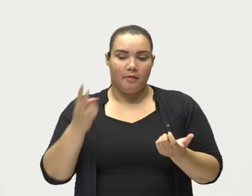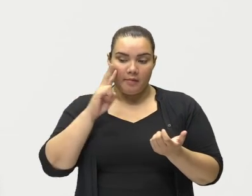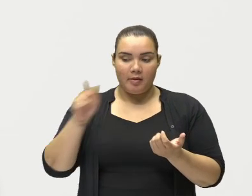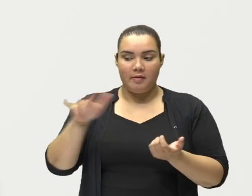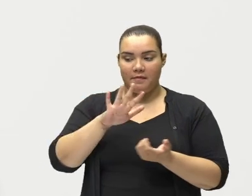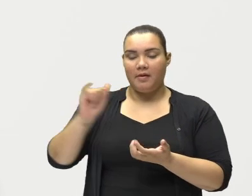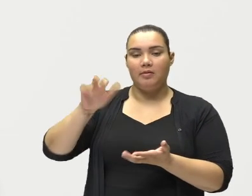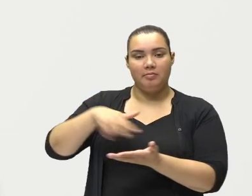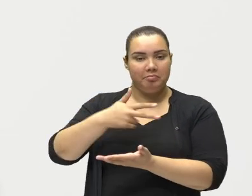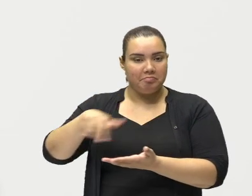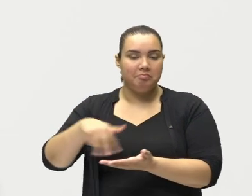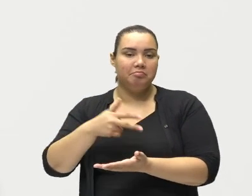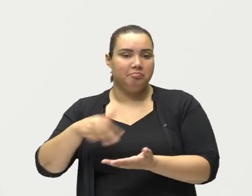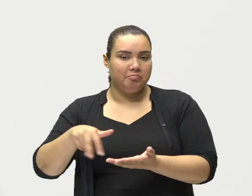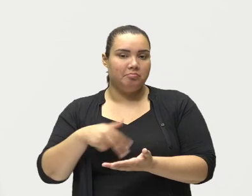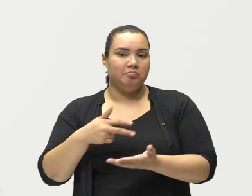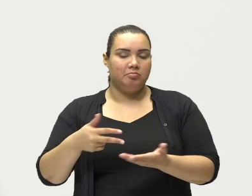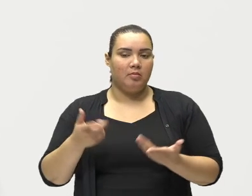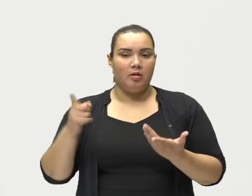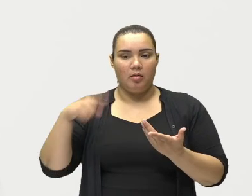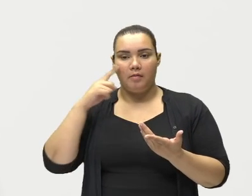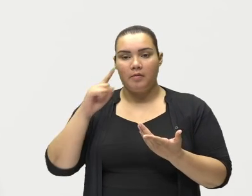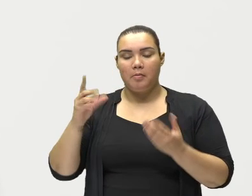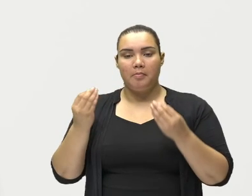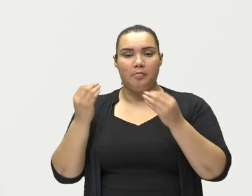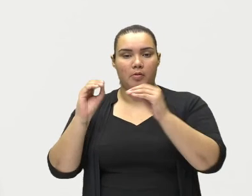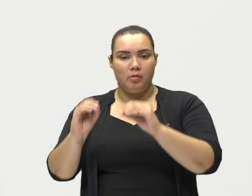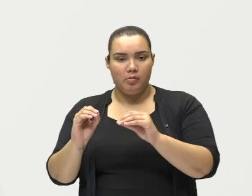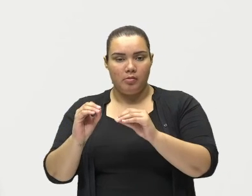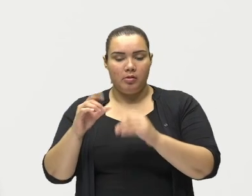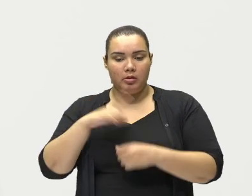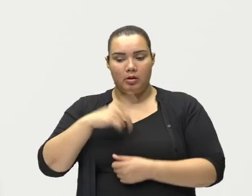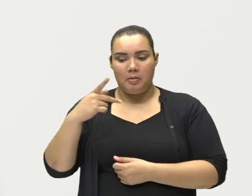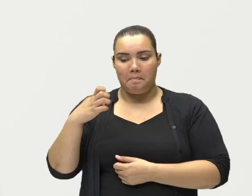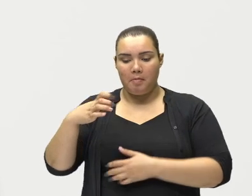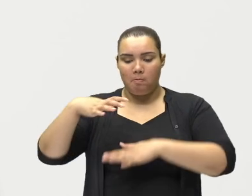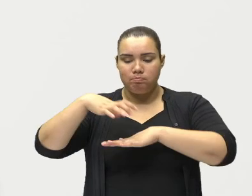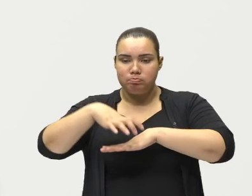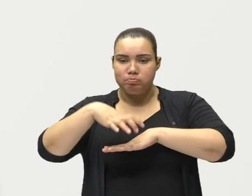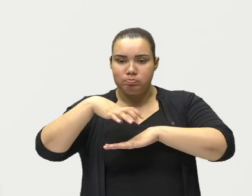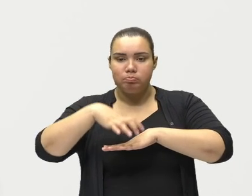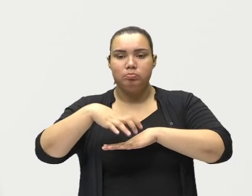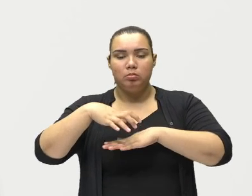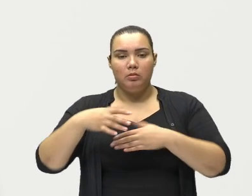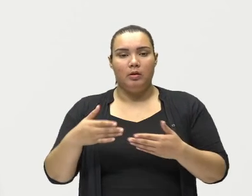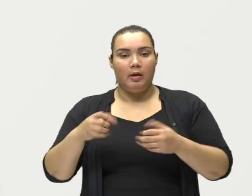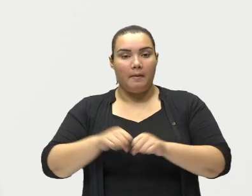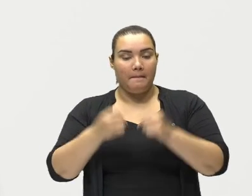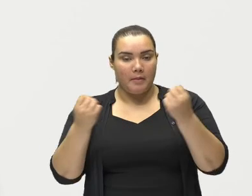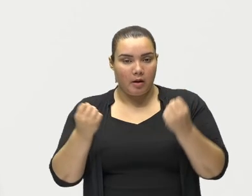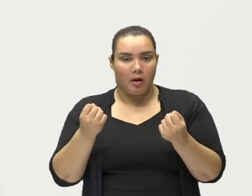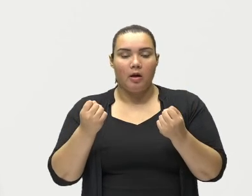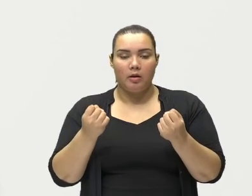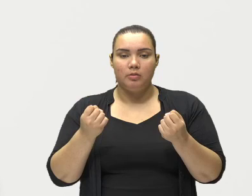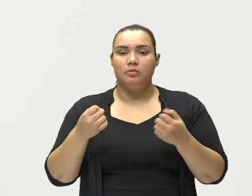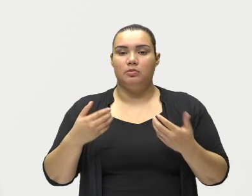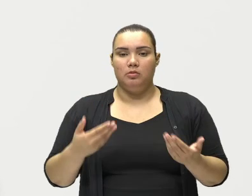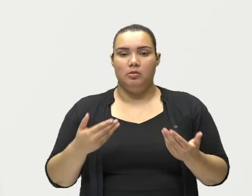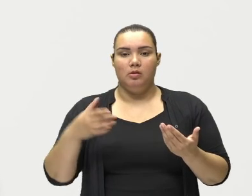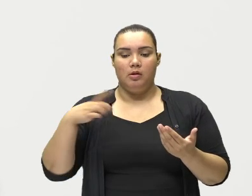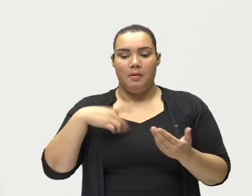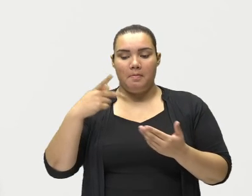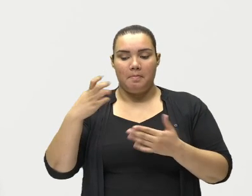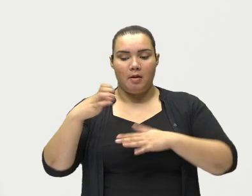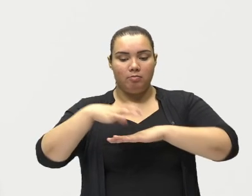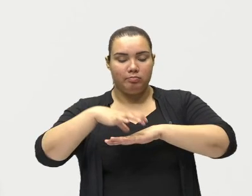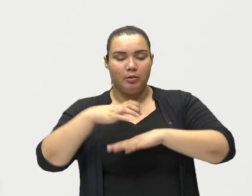dançar. Né? Tá fazendo uma concessão. Tá com o pé inchado ali. Inchado não, tá quebrado, né? Pé inchado é outra